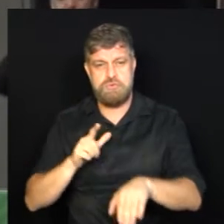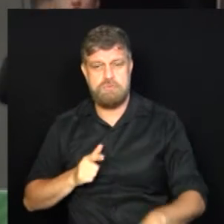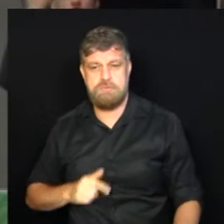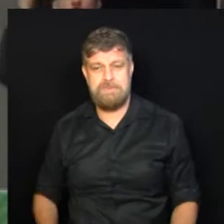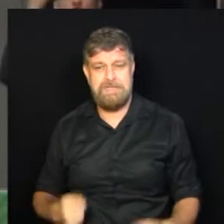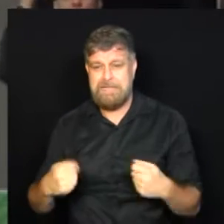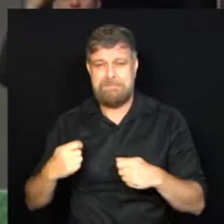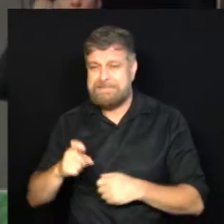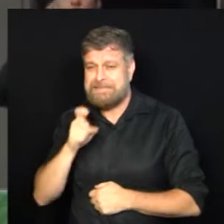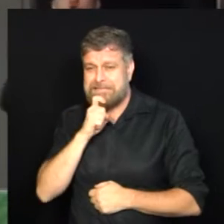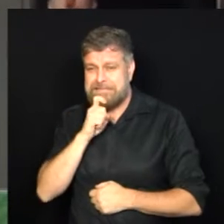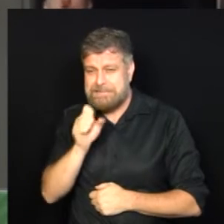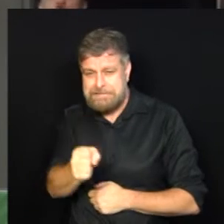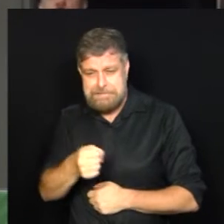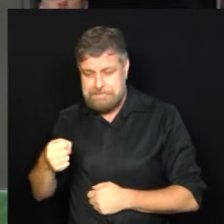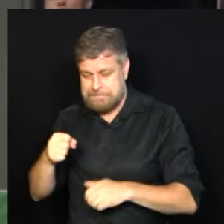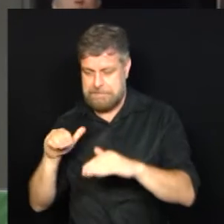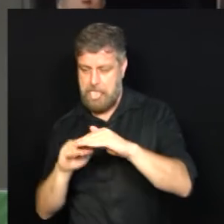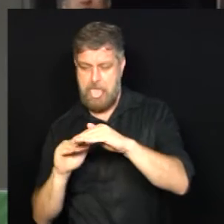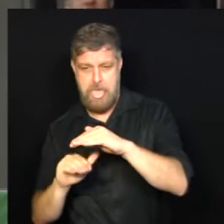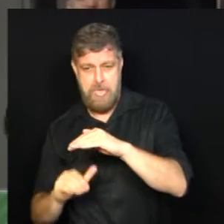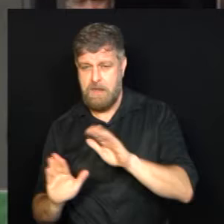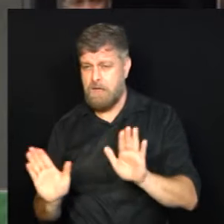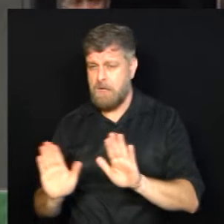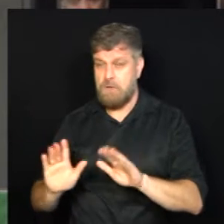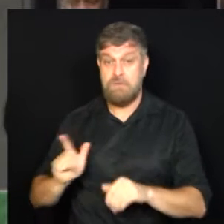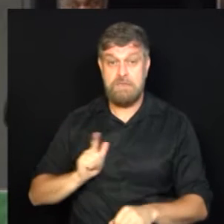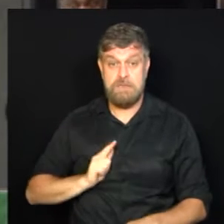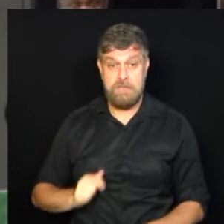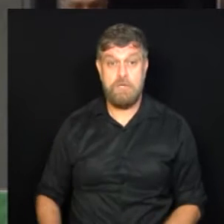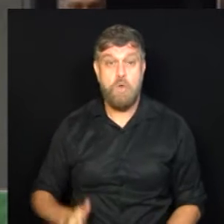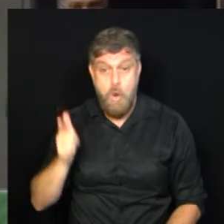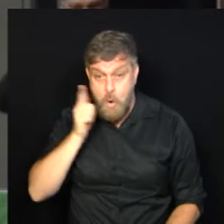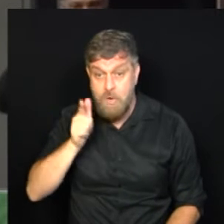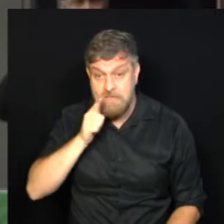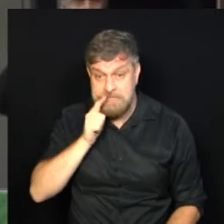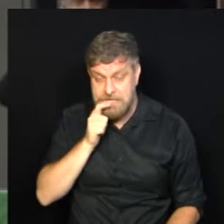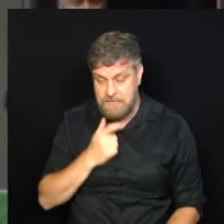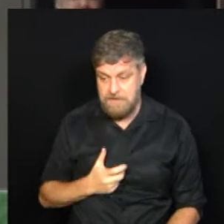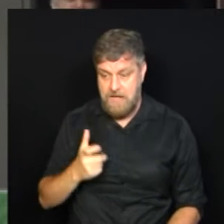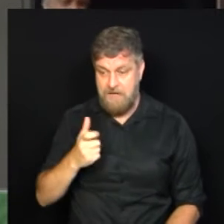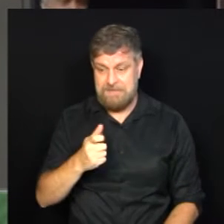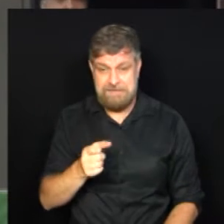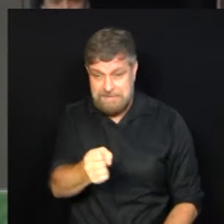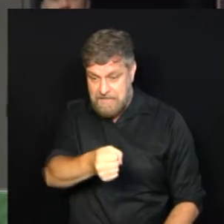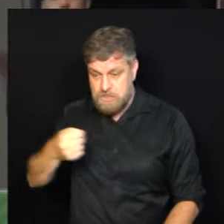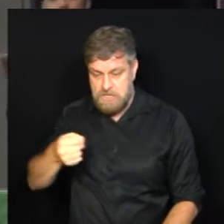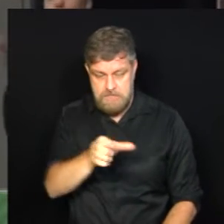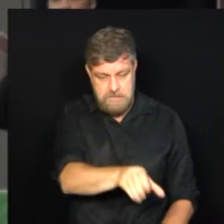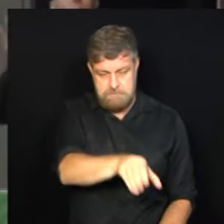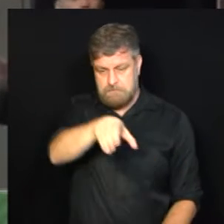ambiente. Uma vacina que tem resistência, inclusive, a permanecer fora da geladeira.